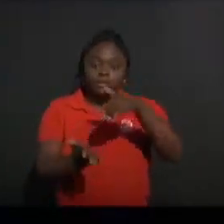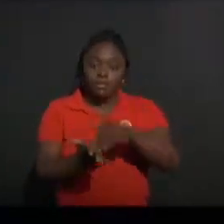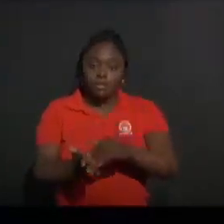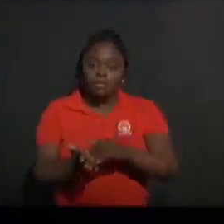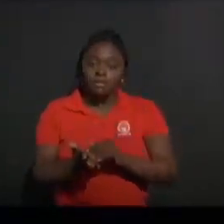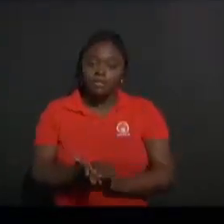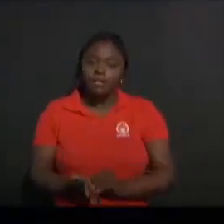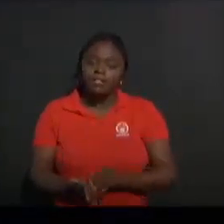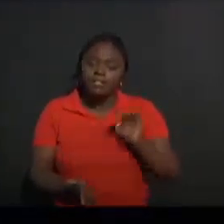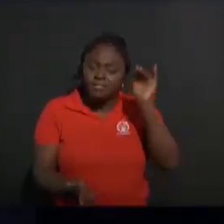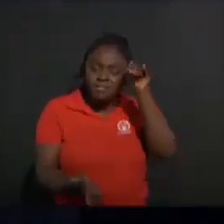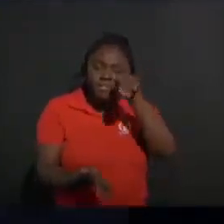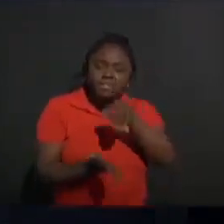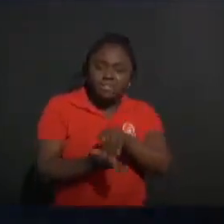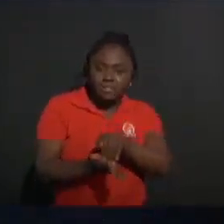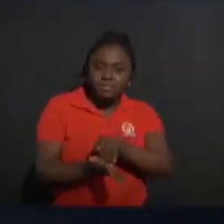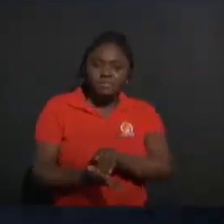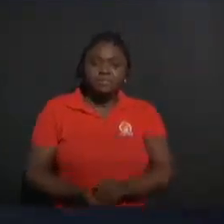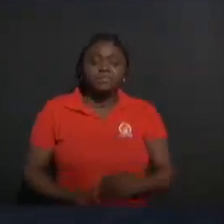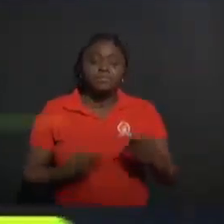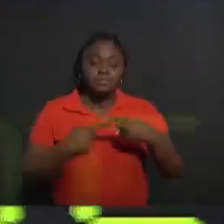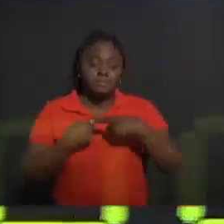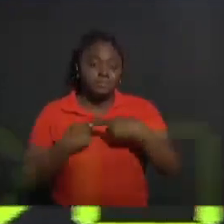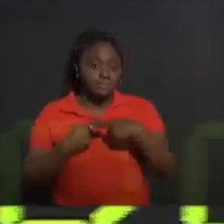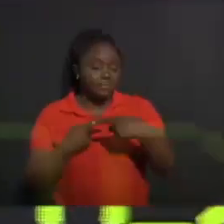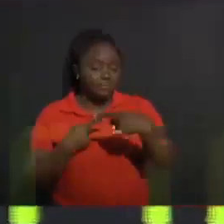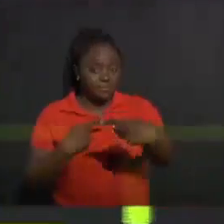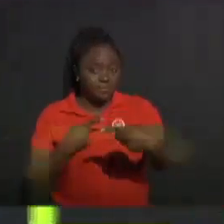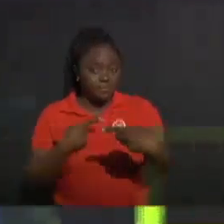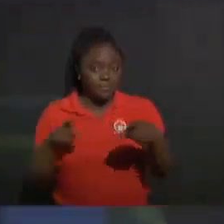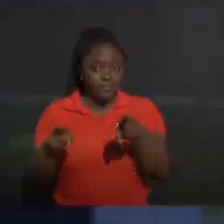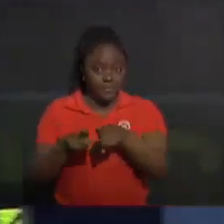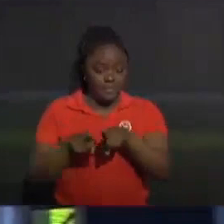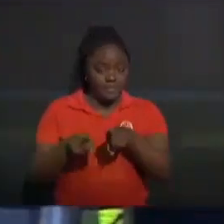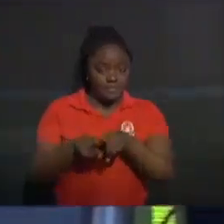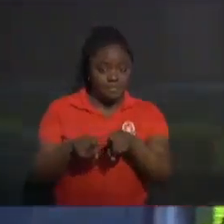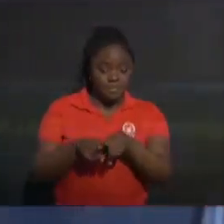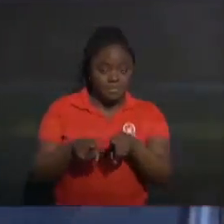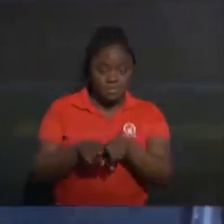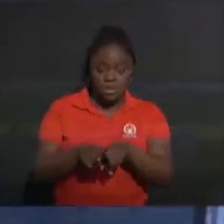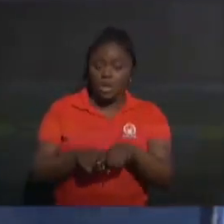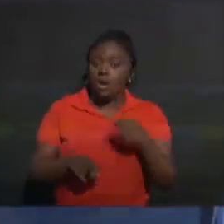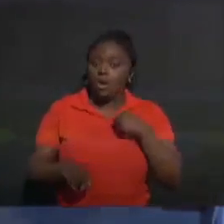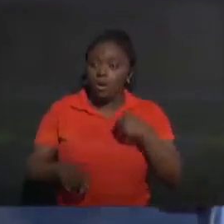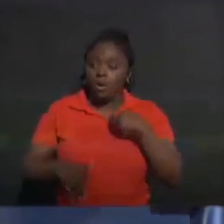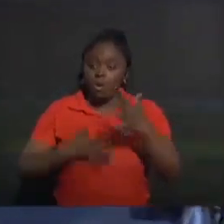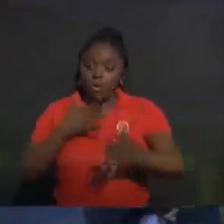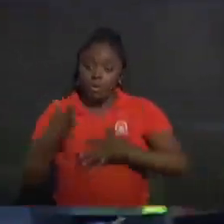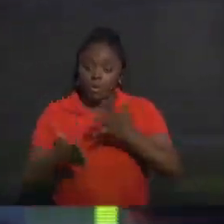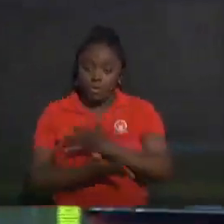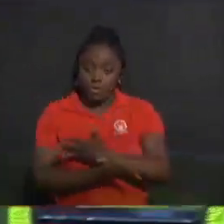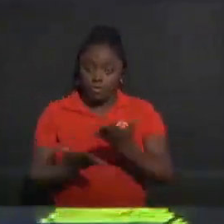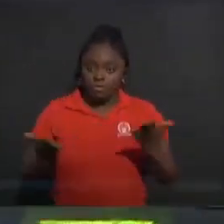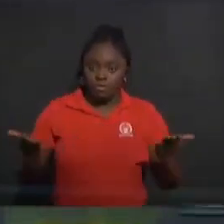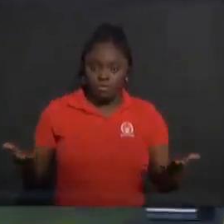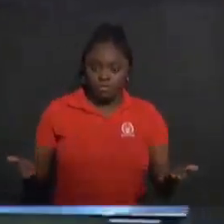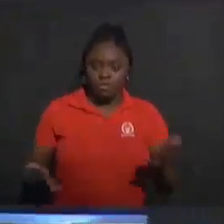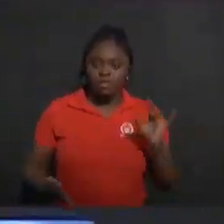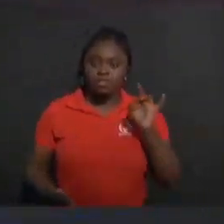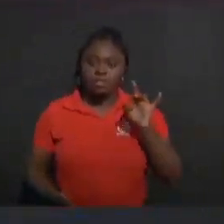ser travada lá no finalzinho. Semana que vem nós vamos... Semana que vem, ó, olha o que eu vou falar com você aqui, só para te dar um